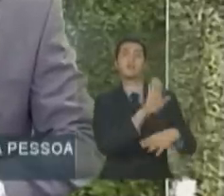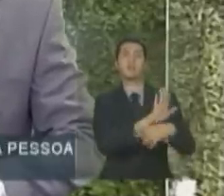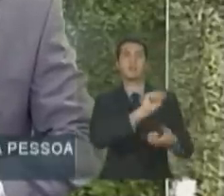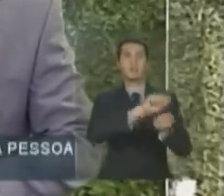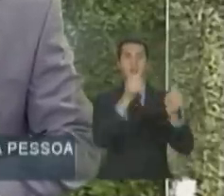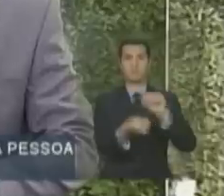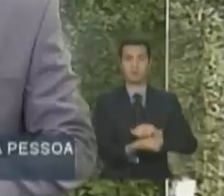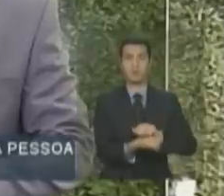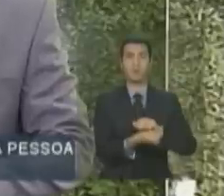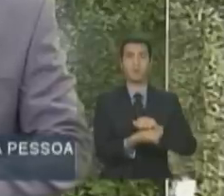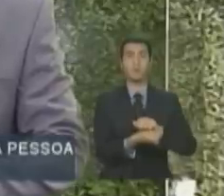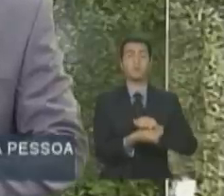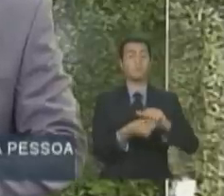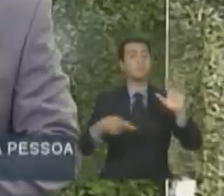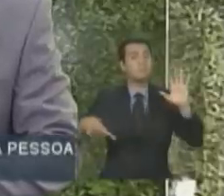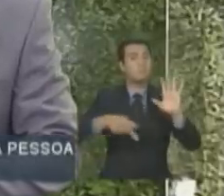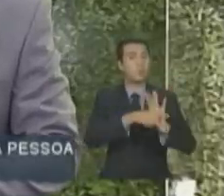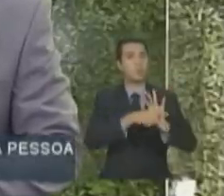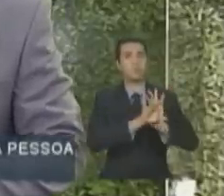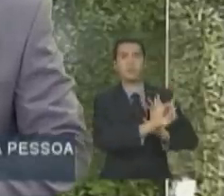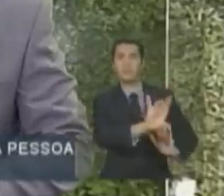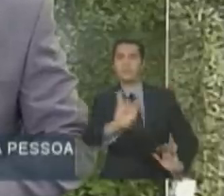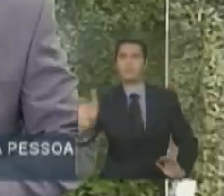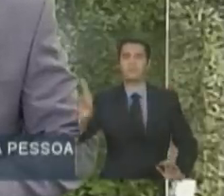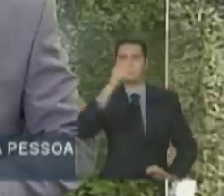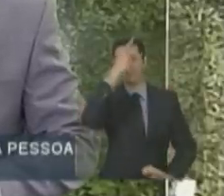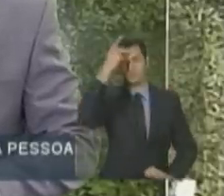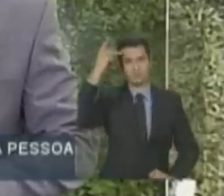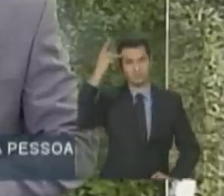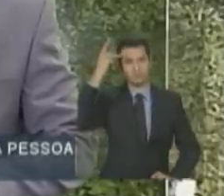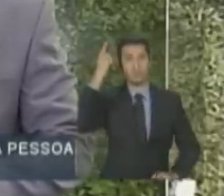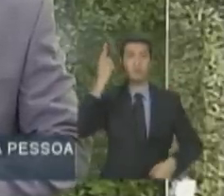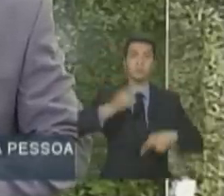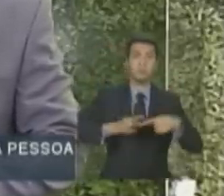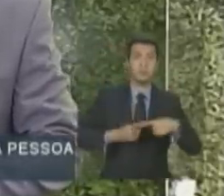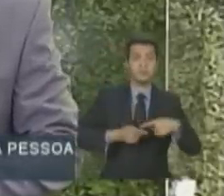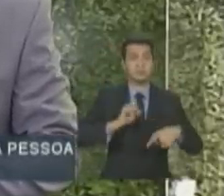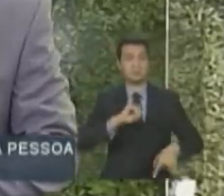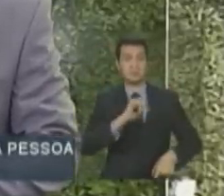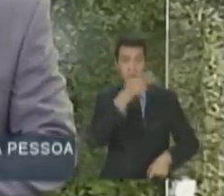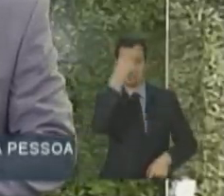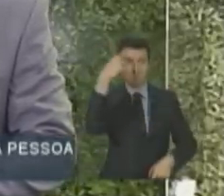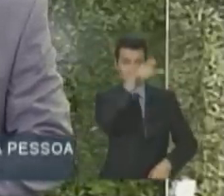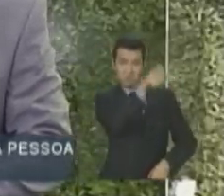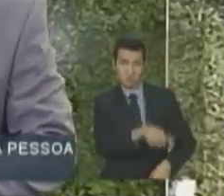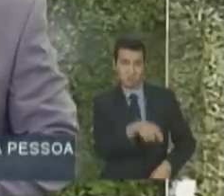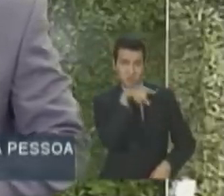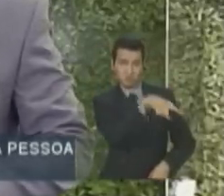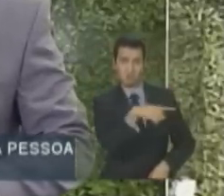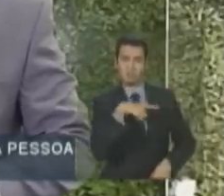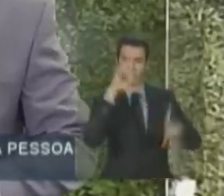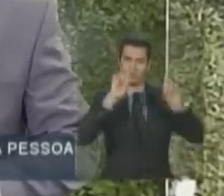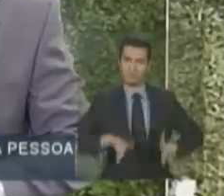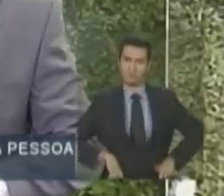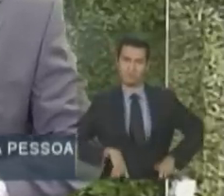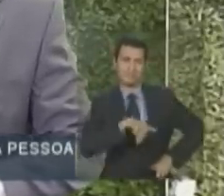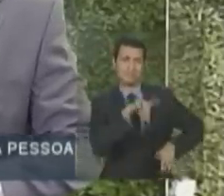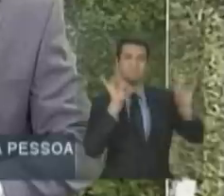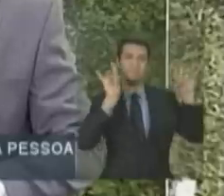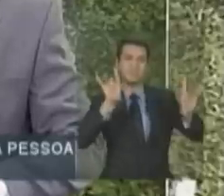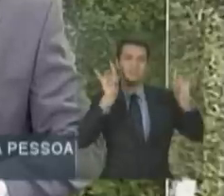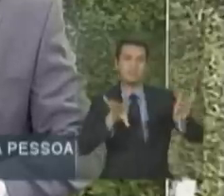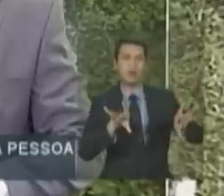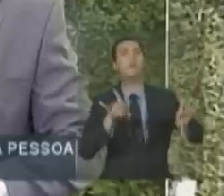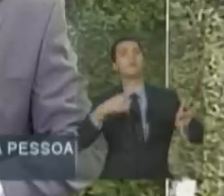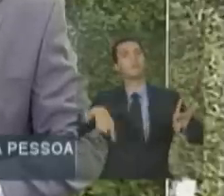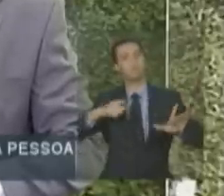morador. Isso é uma coisa muito importante, porque também, de acordo com a especificidade desse morador, também será fornecido os kits para que